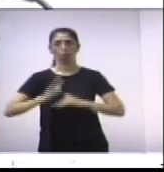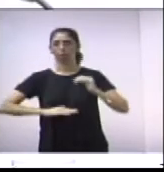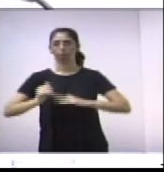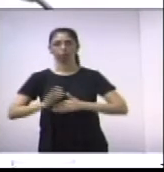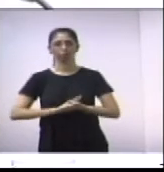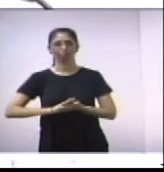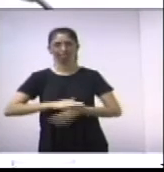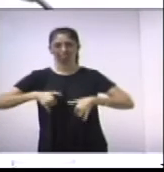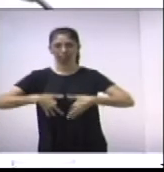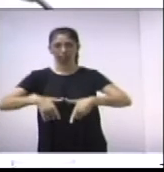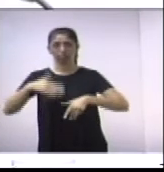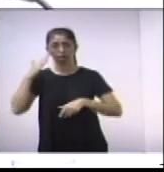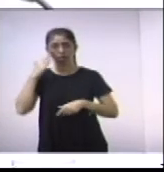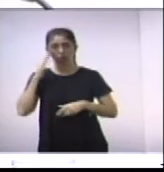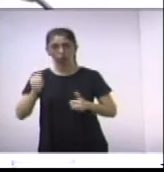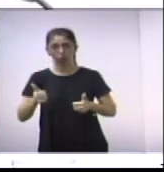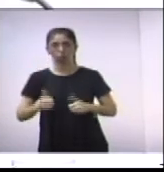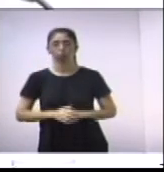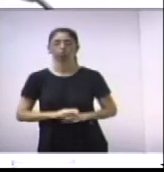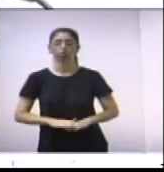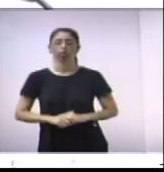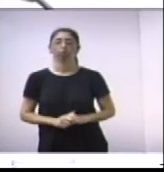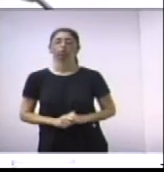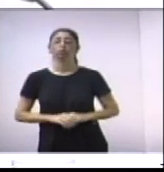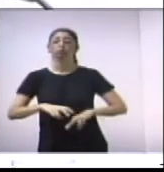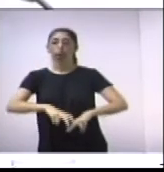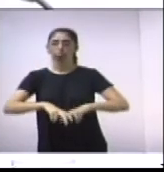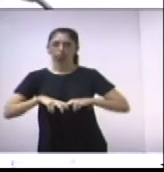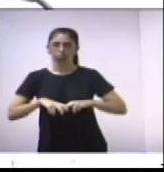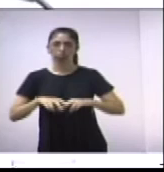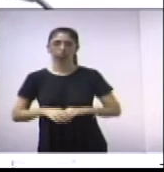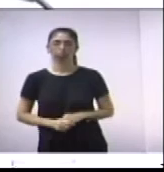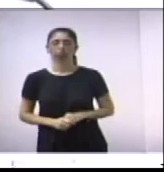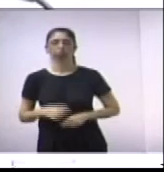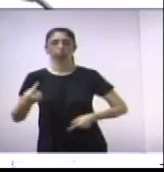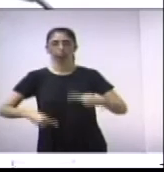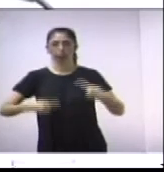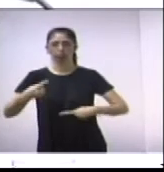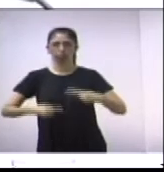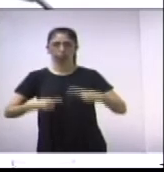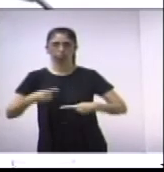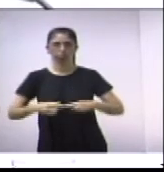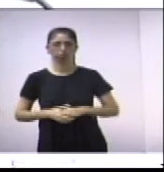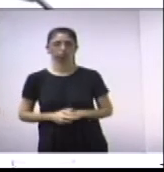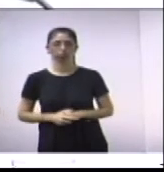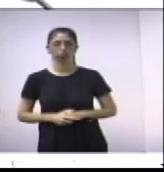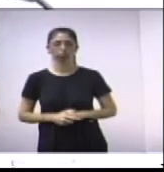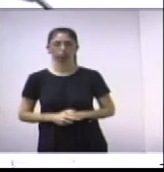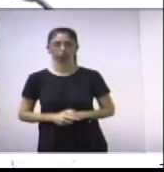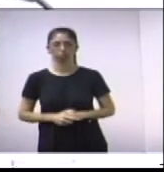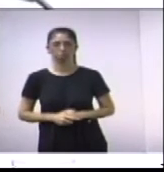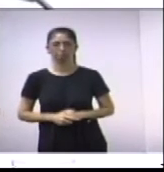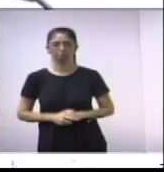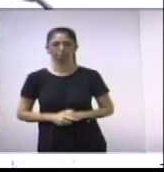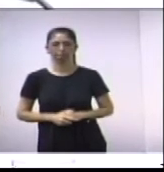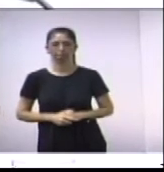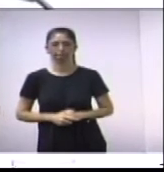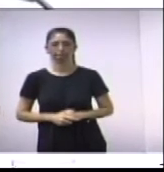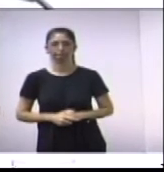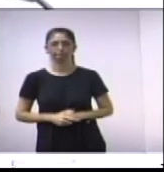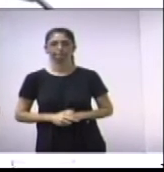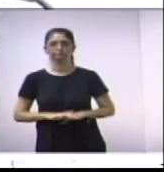a médio porte, onde as notícias correm. Assim, a despeito da discussão acerca de eventual favorecimento